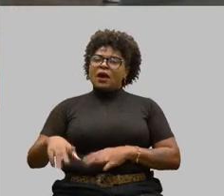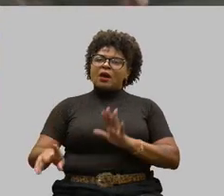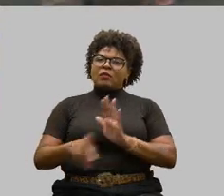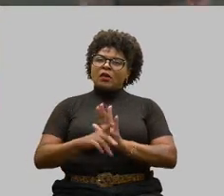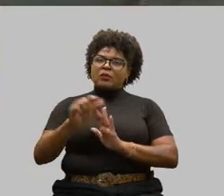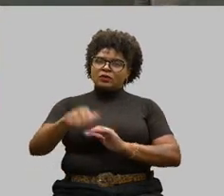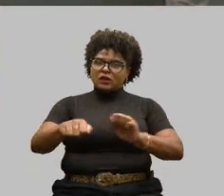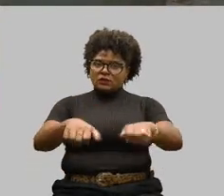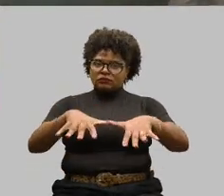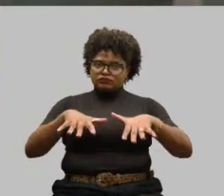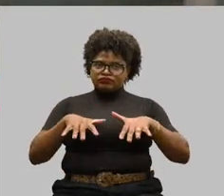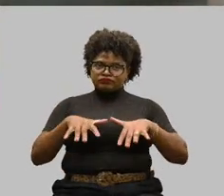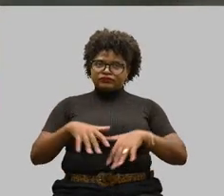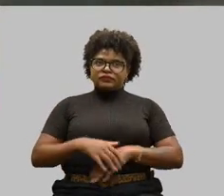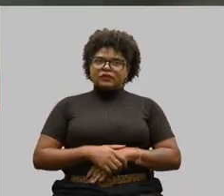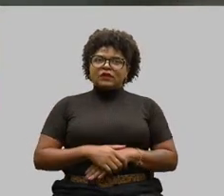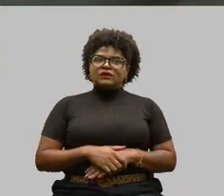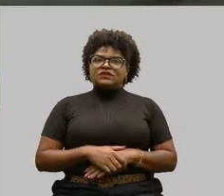pública